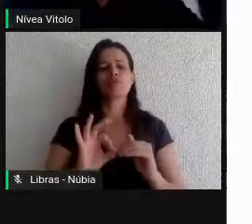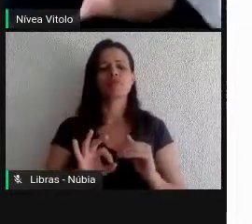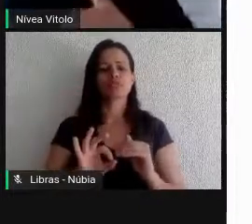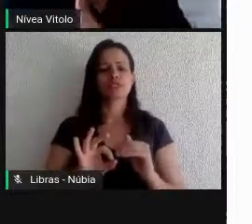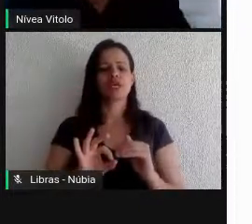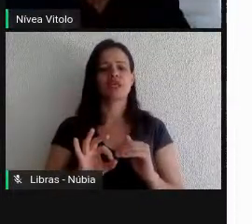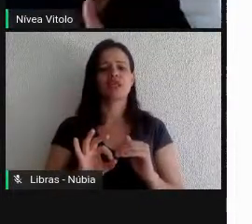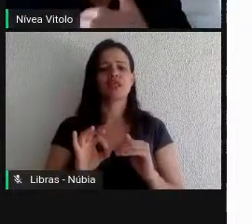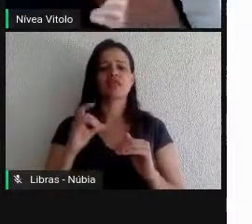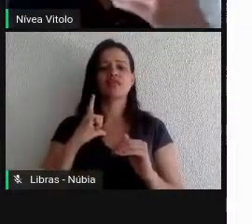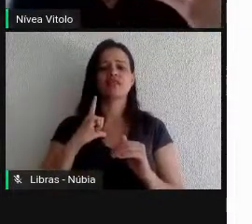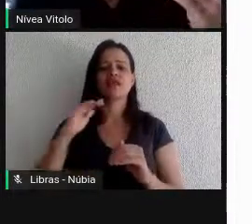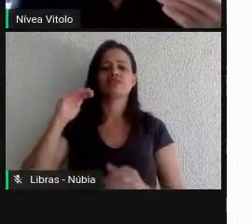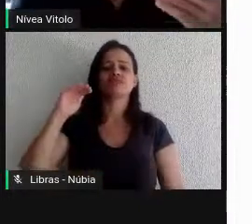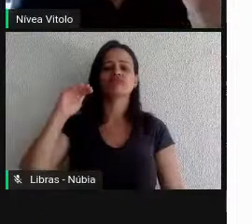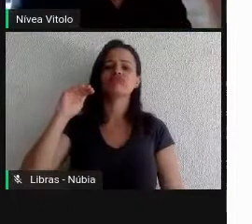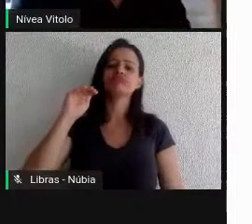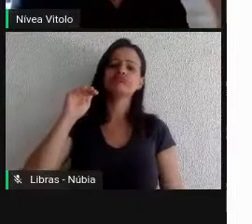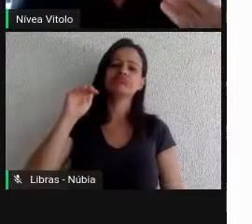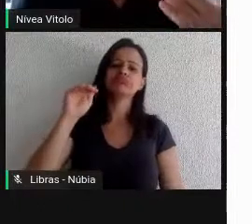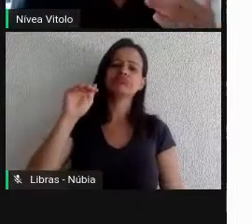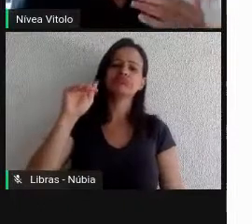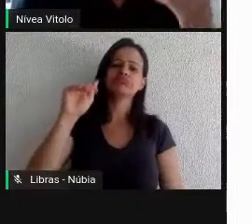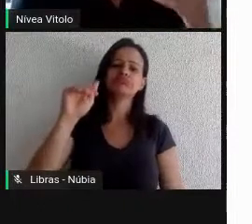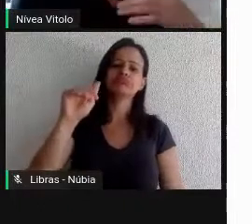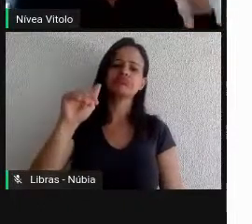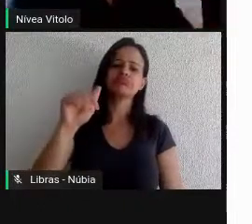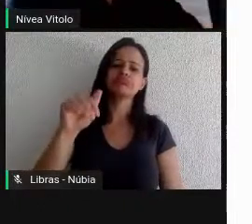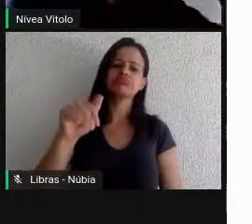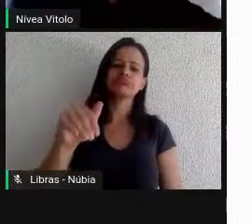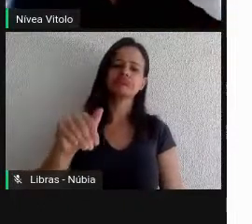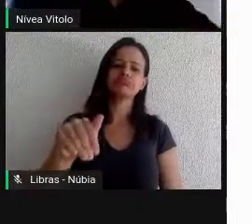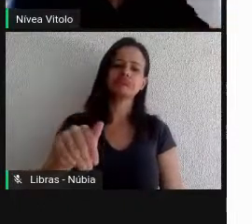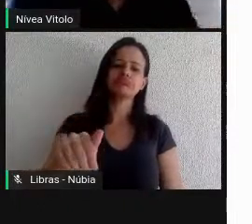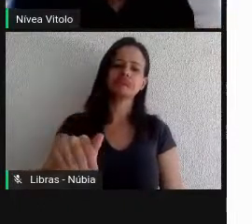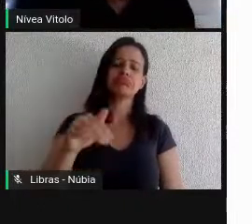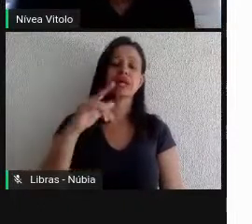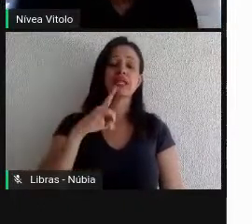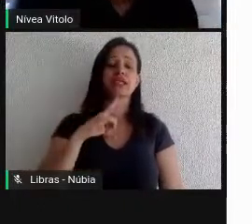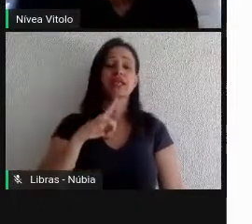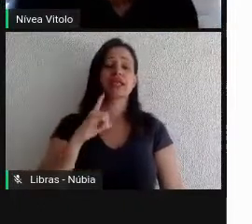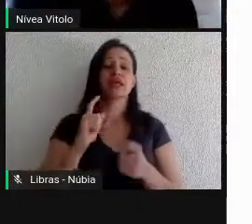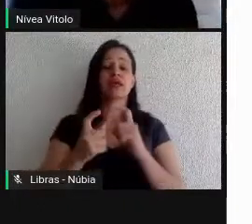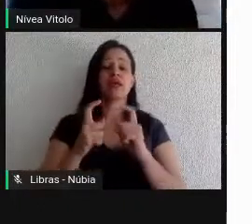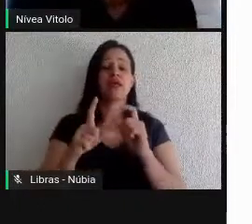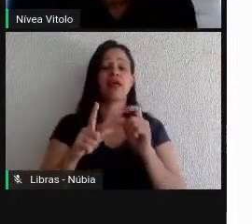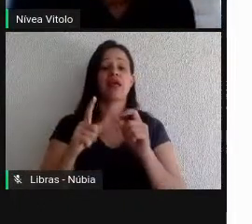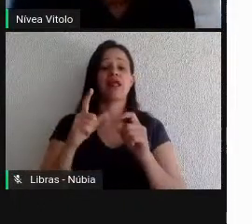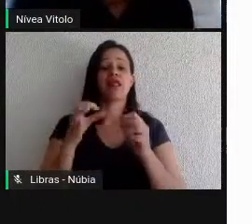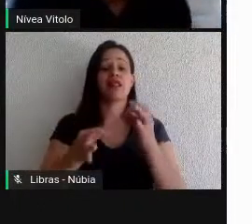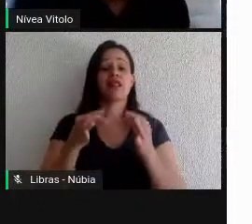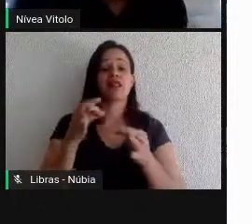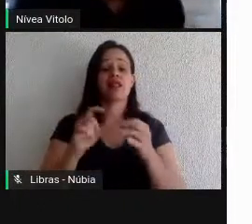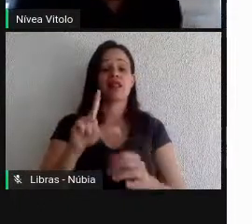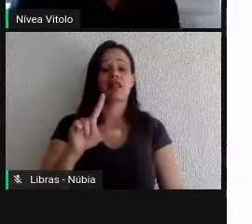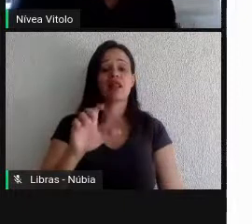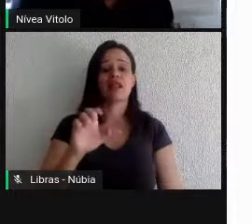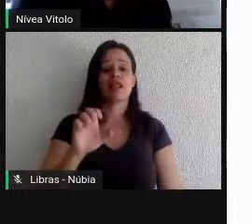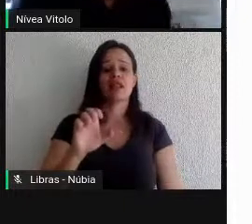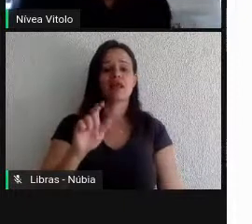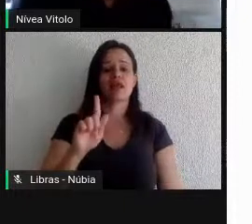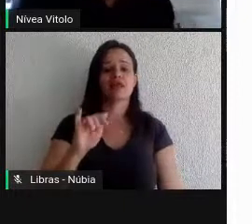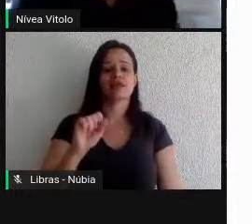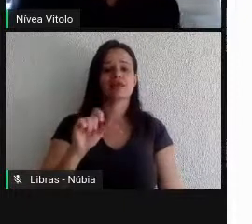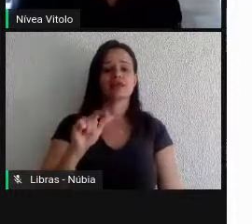E houve uma tendência de queda, ou seja, o Legislativo está tendo uma maior participação nos últimos mandatos